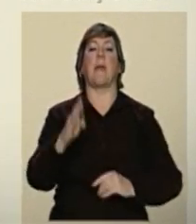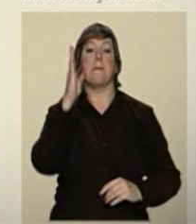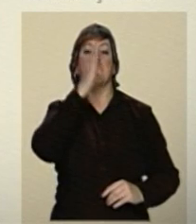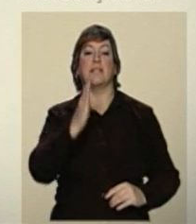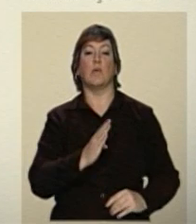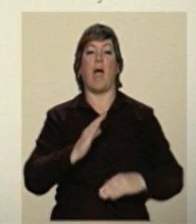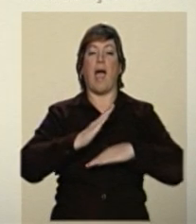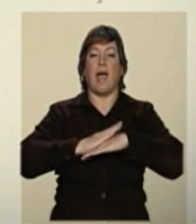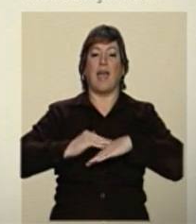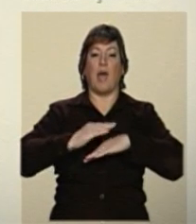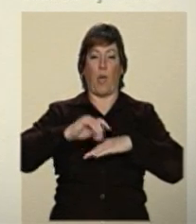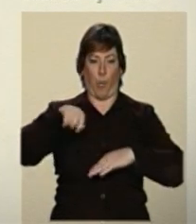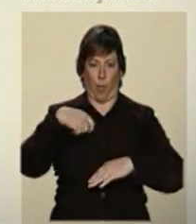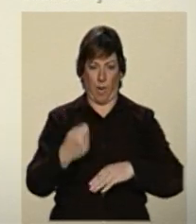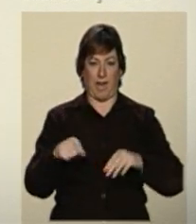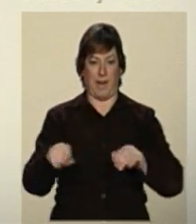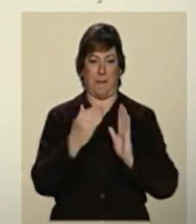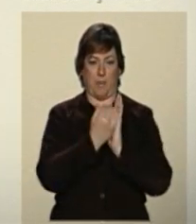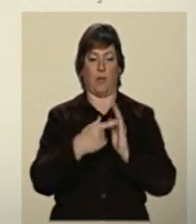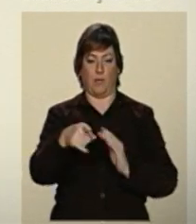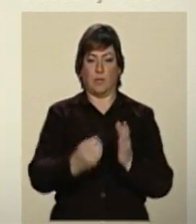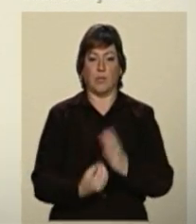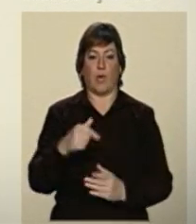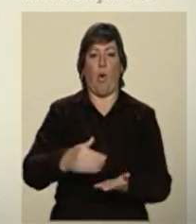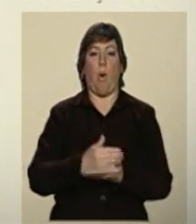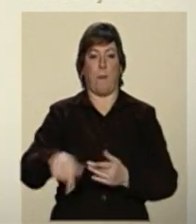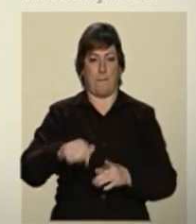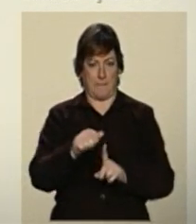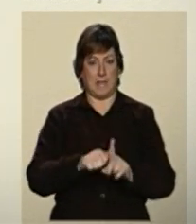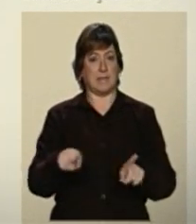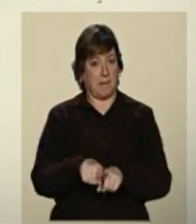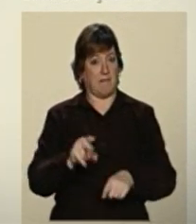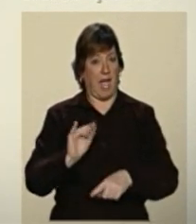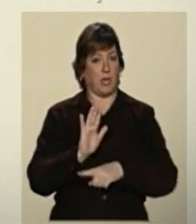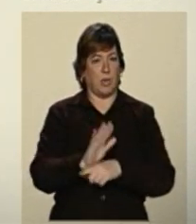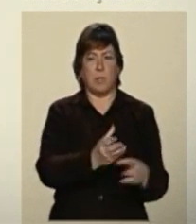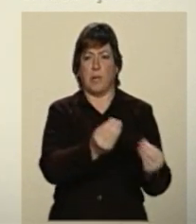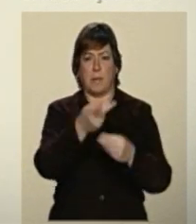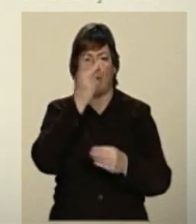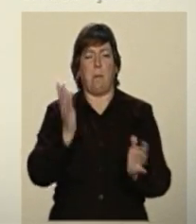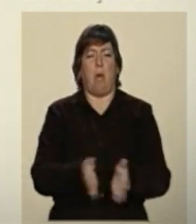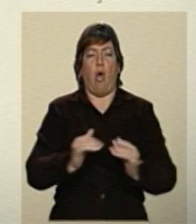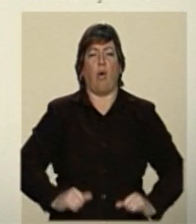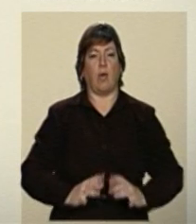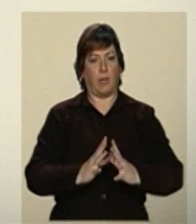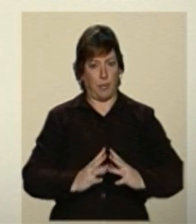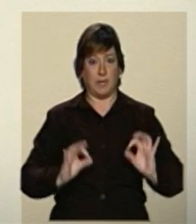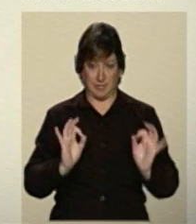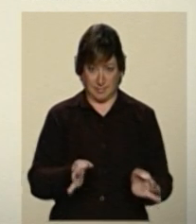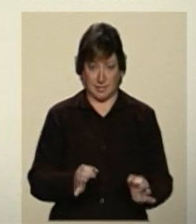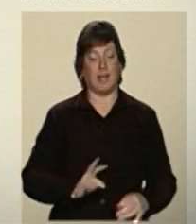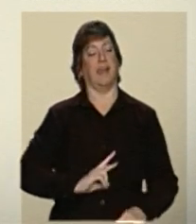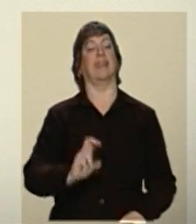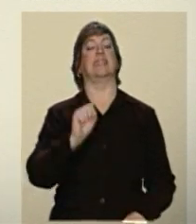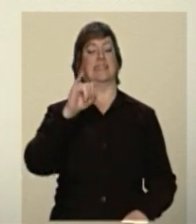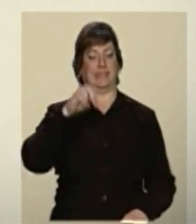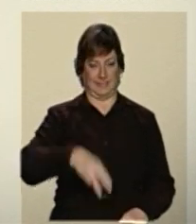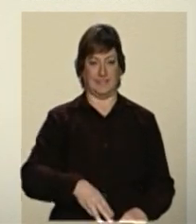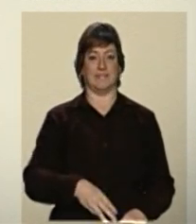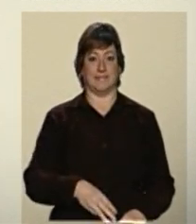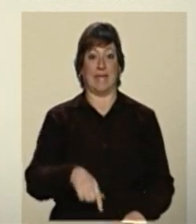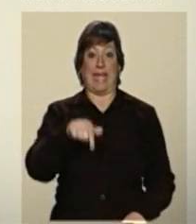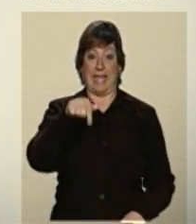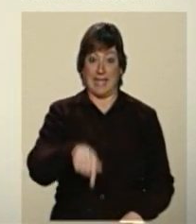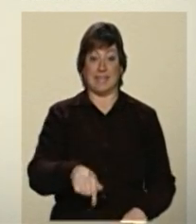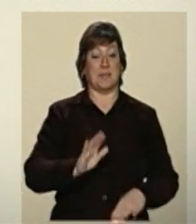presidenta que a senhora lançou no começo deste mês também vai ajudar a tirar muitas famílias da pobreza não é Ah vai sim Max Essa